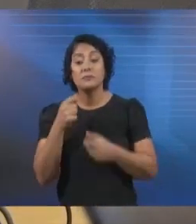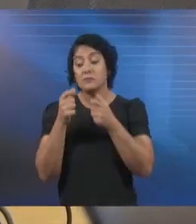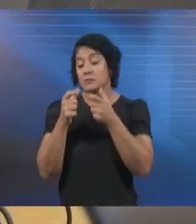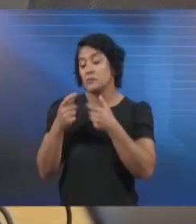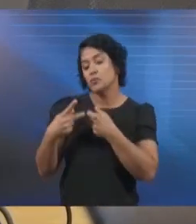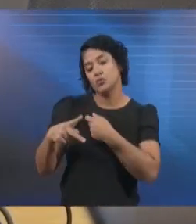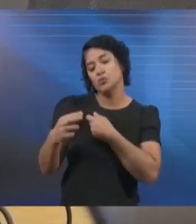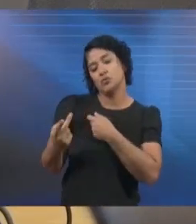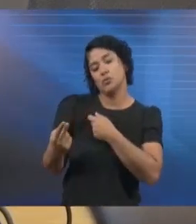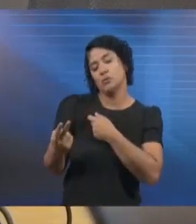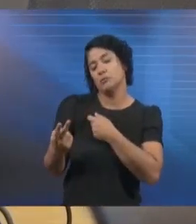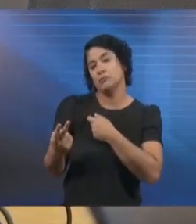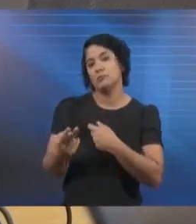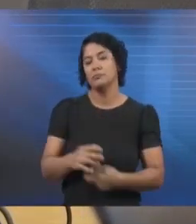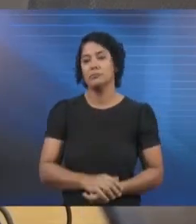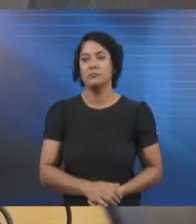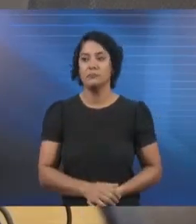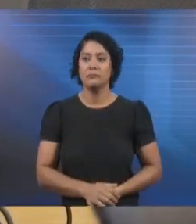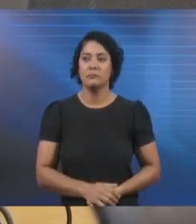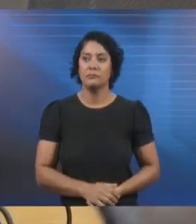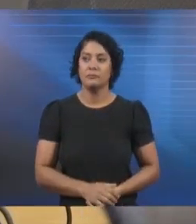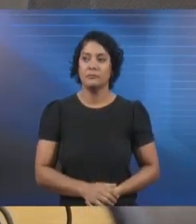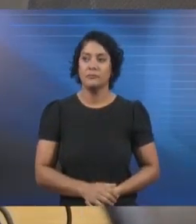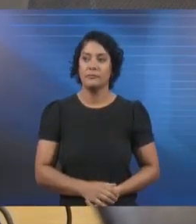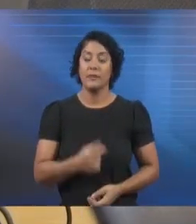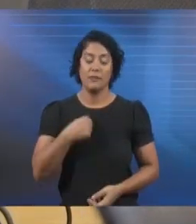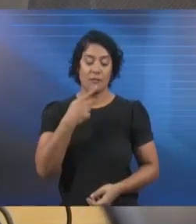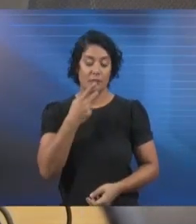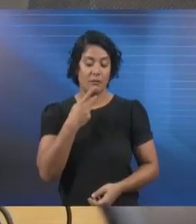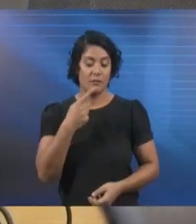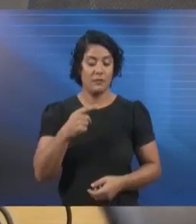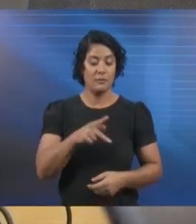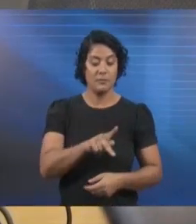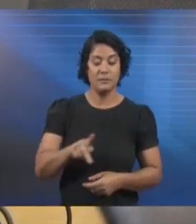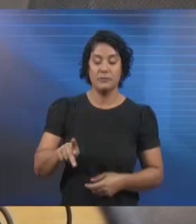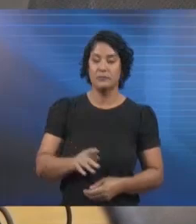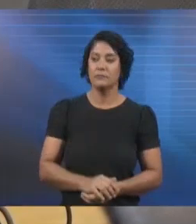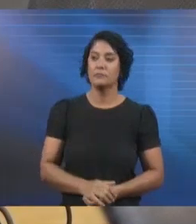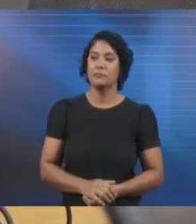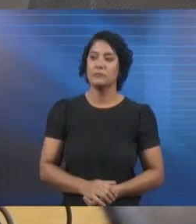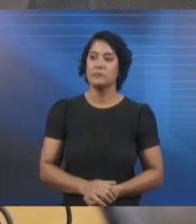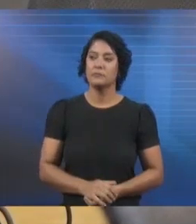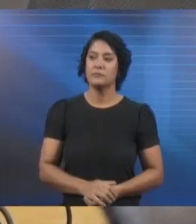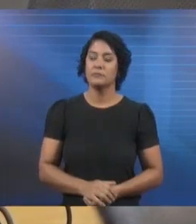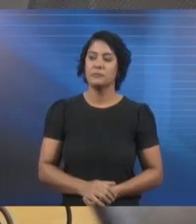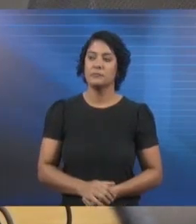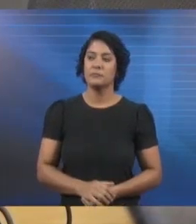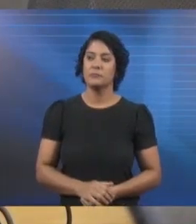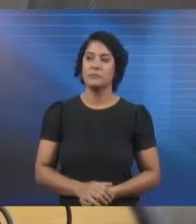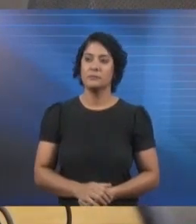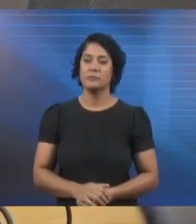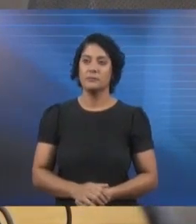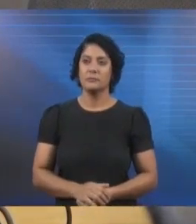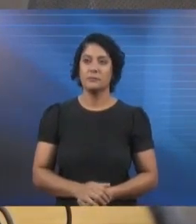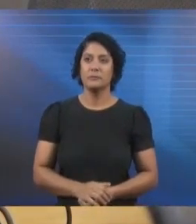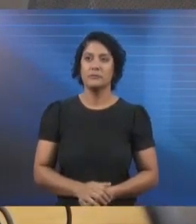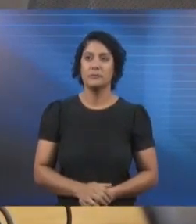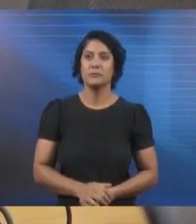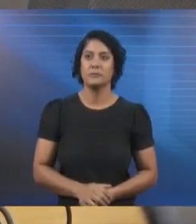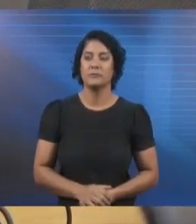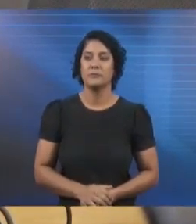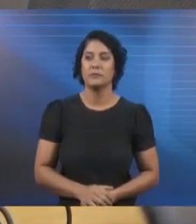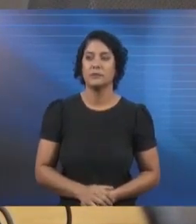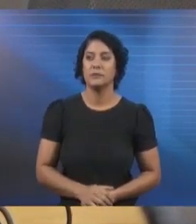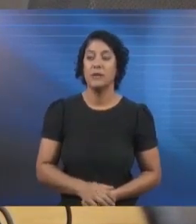sua então aqui eu quero citar Presidente onde já foi realizado